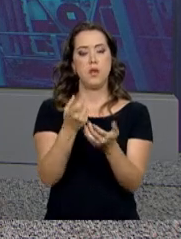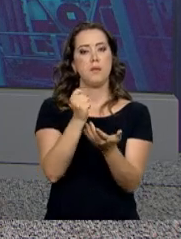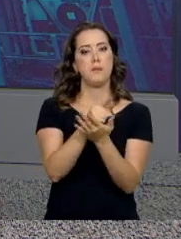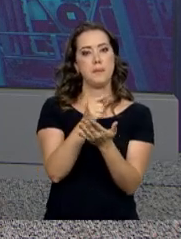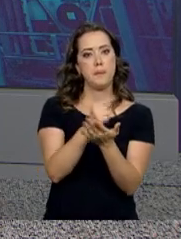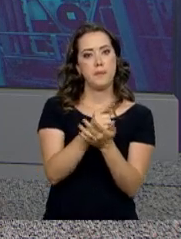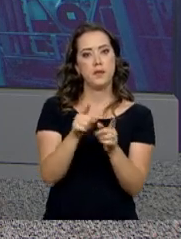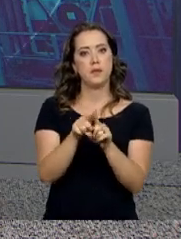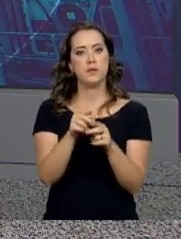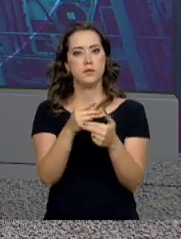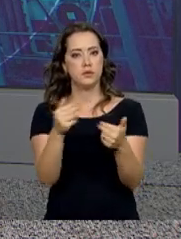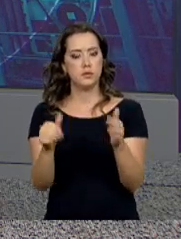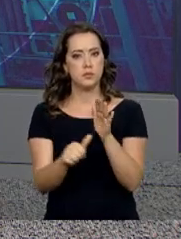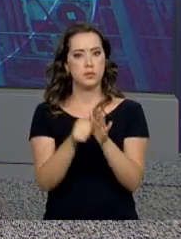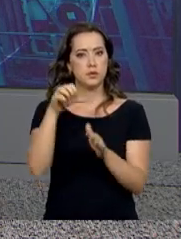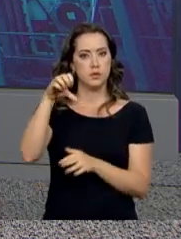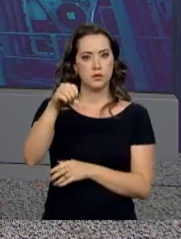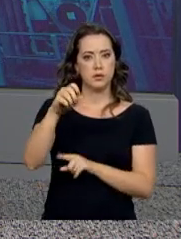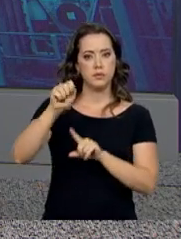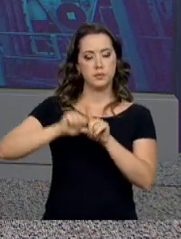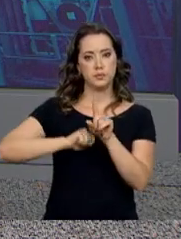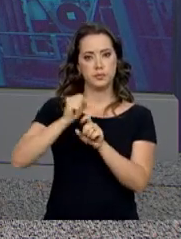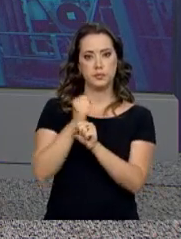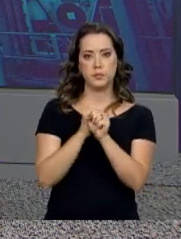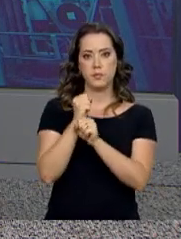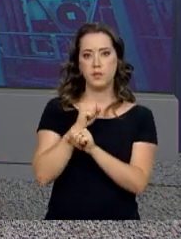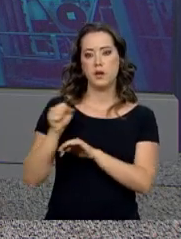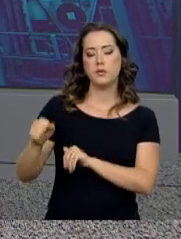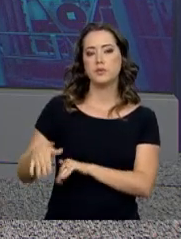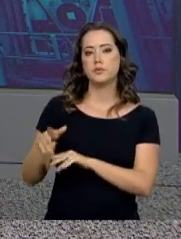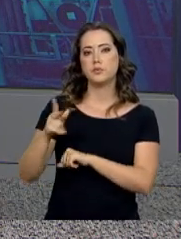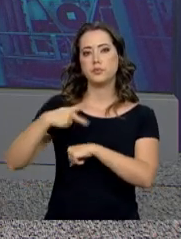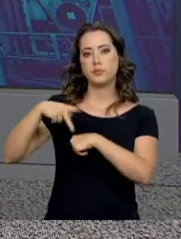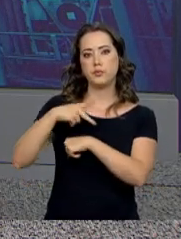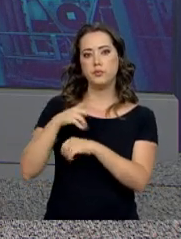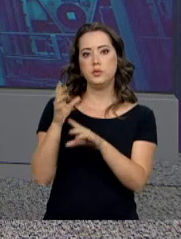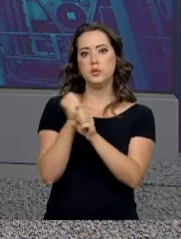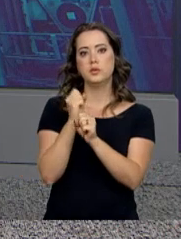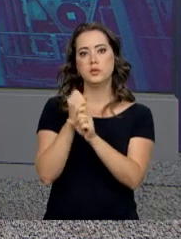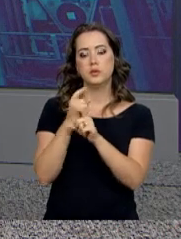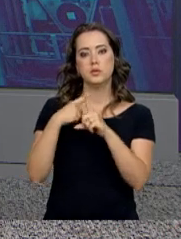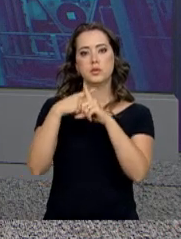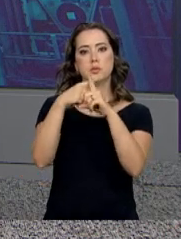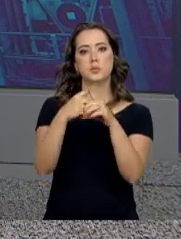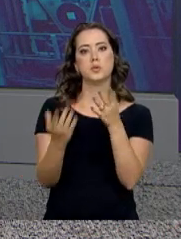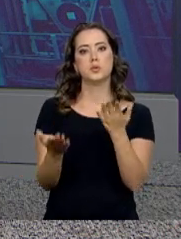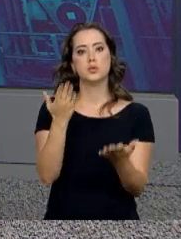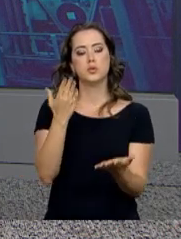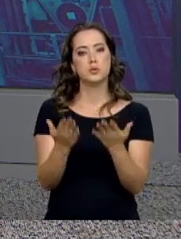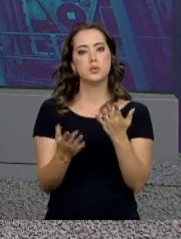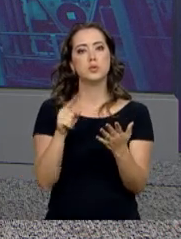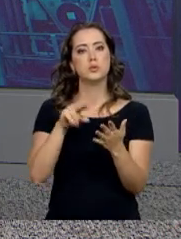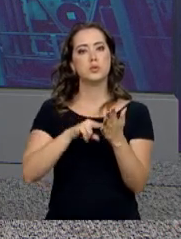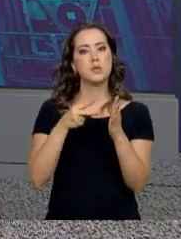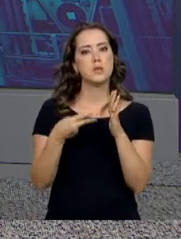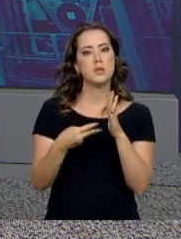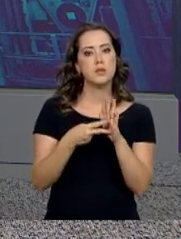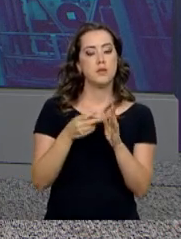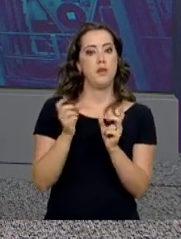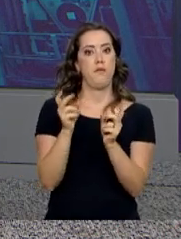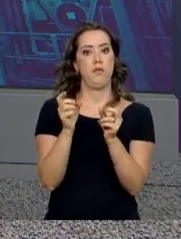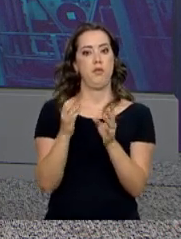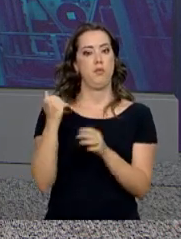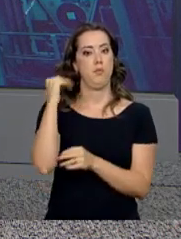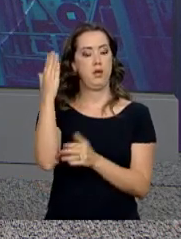nos primeiros nove meses do ano em setembro o país teve saldo positivo da balança ou seja vendeu mais do que